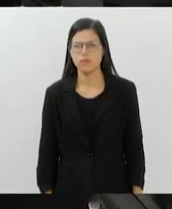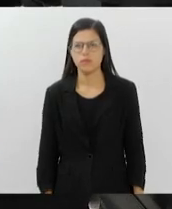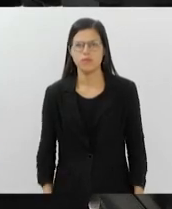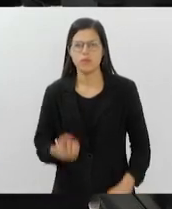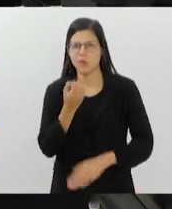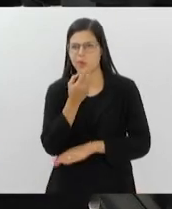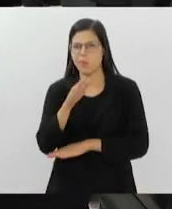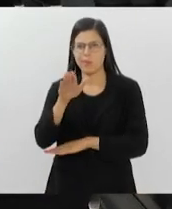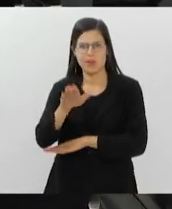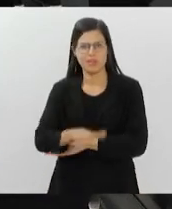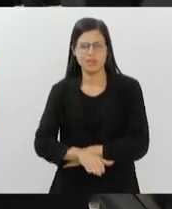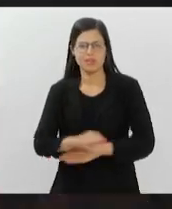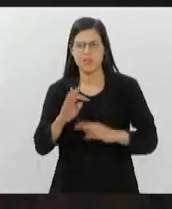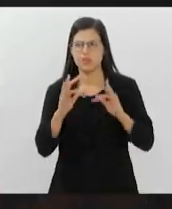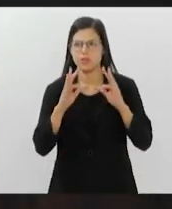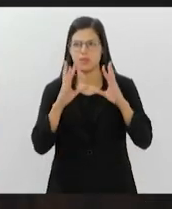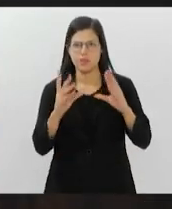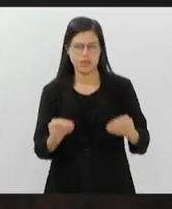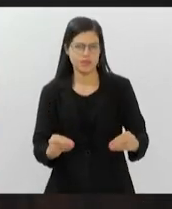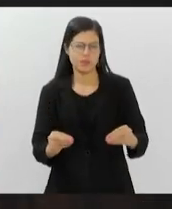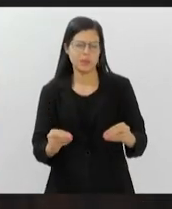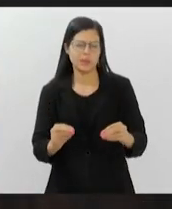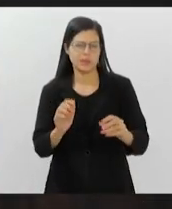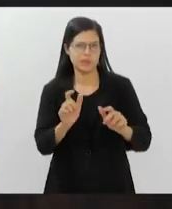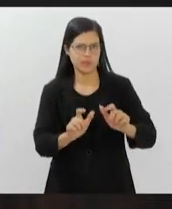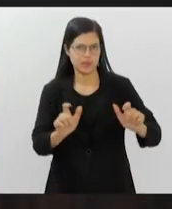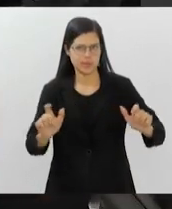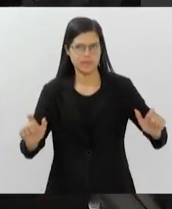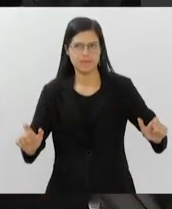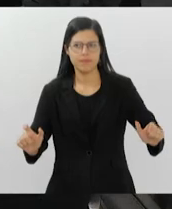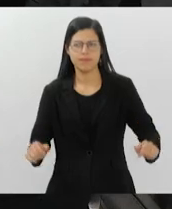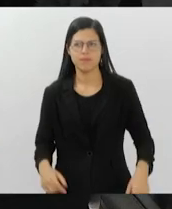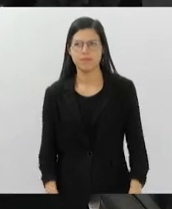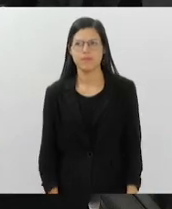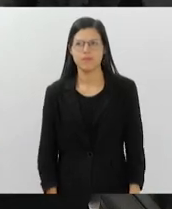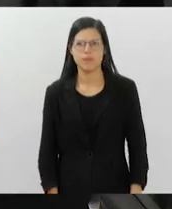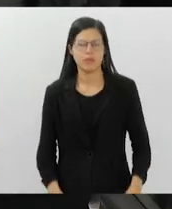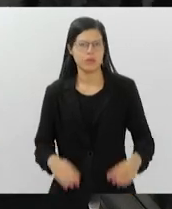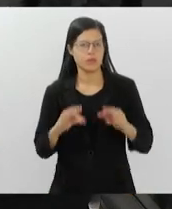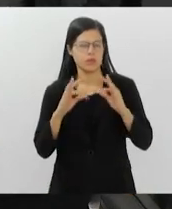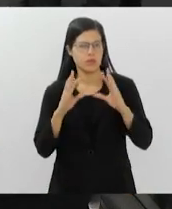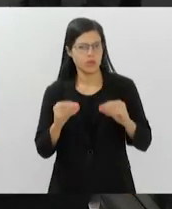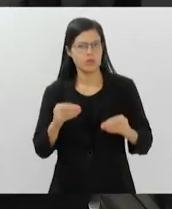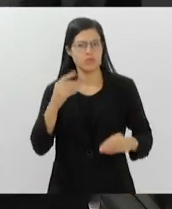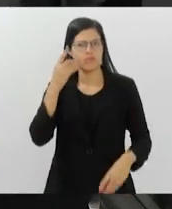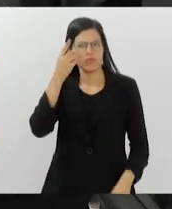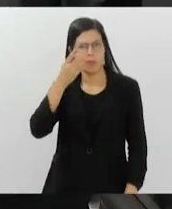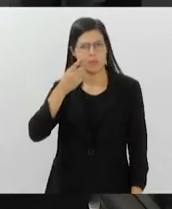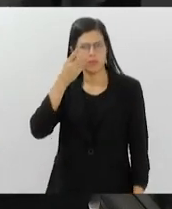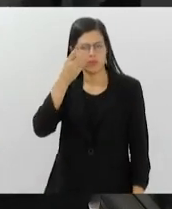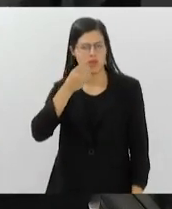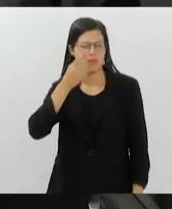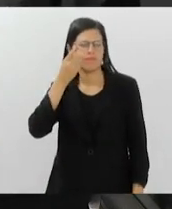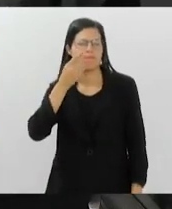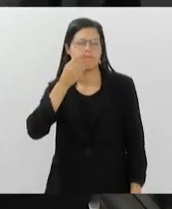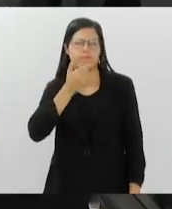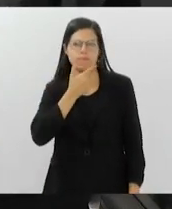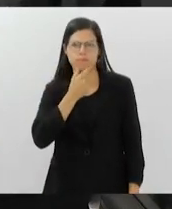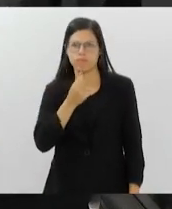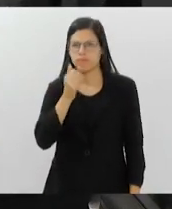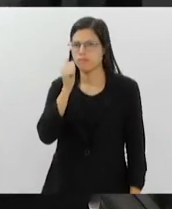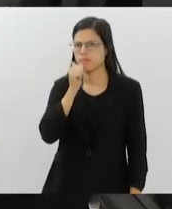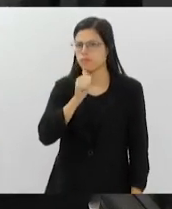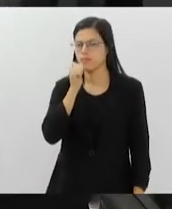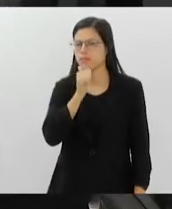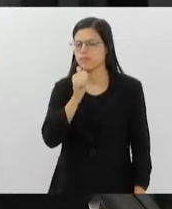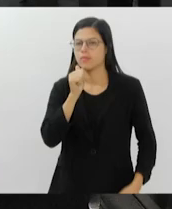Boa tarde a todos e todas, todos os deputados, deputadas,